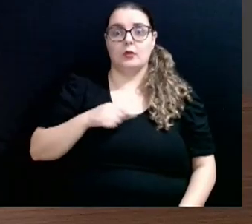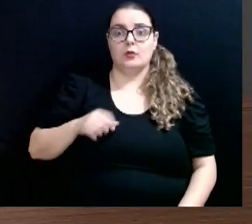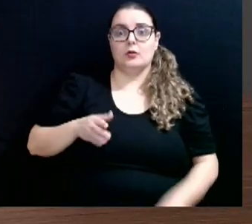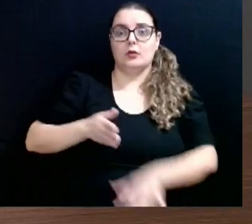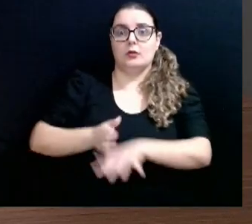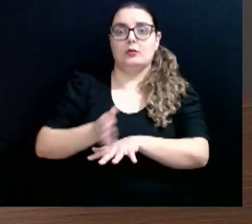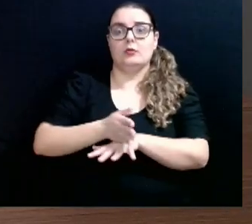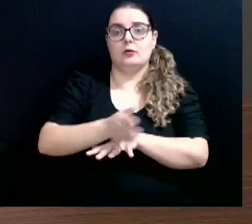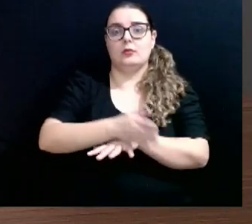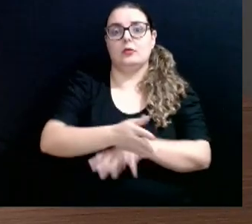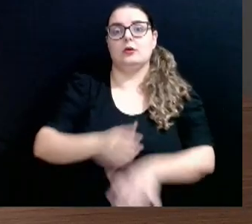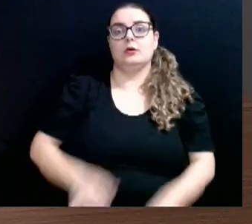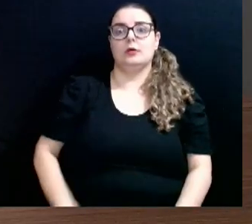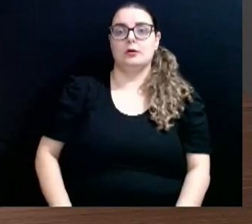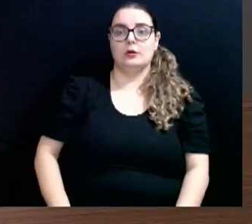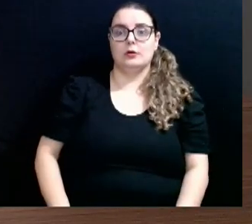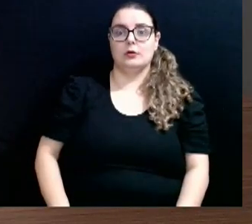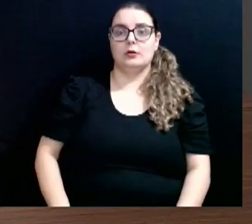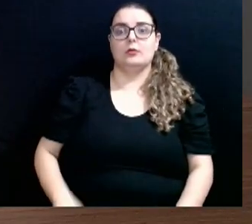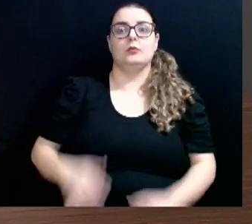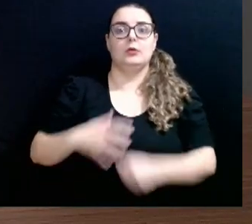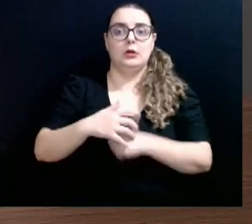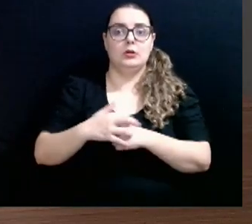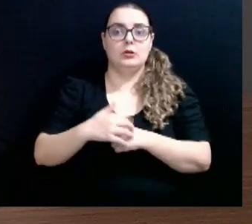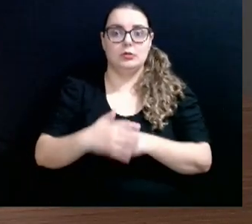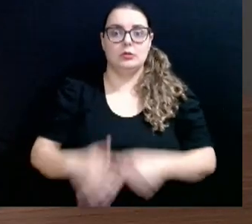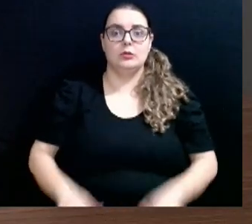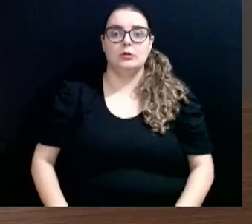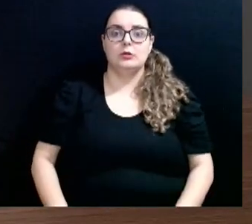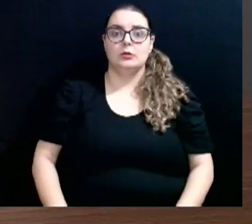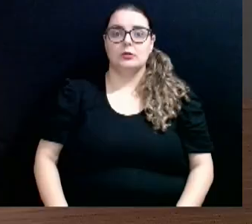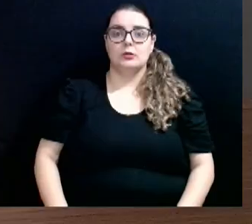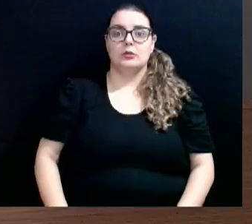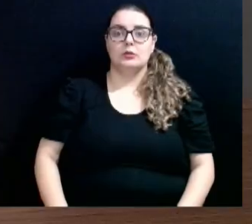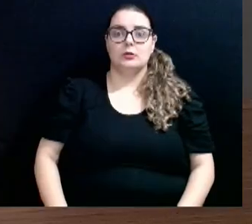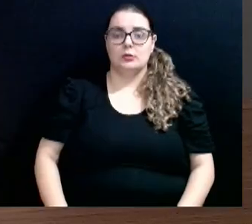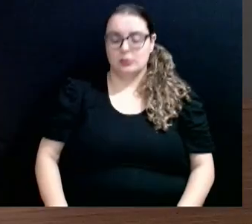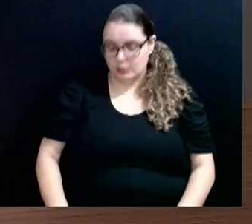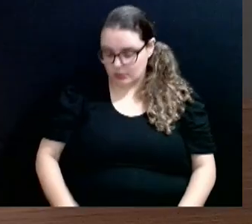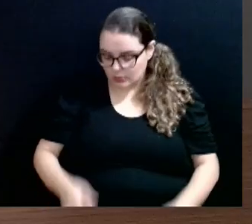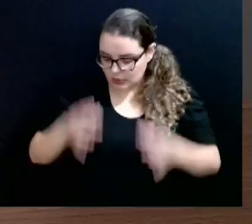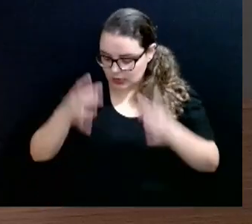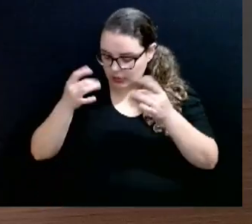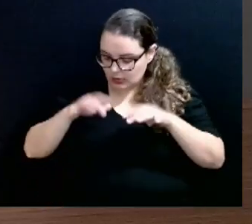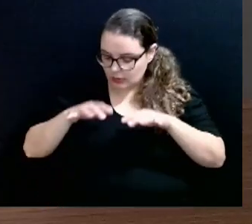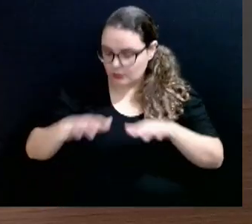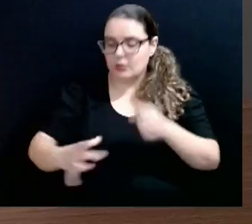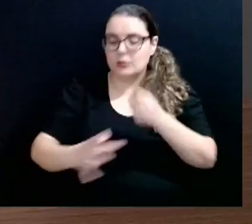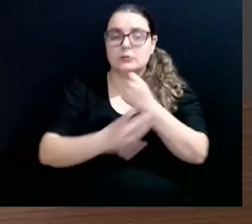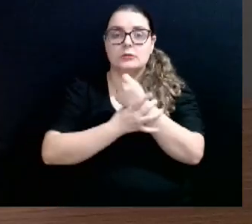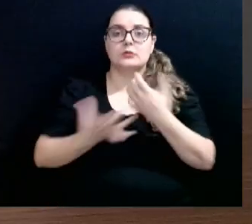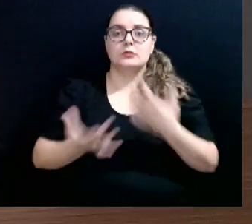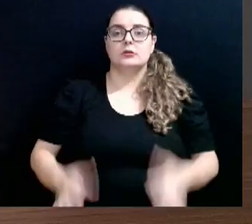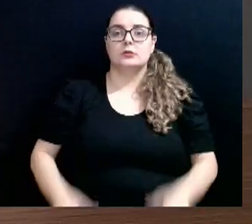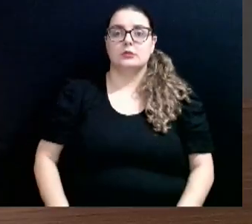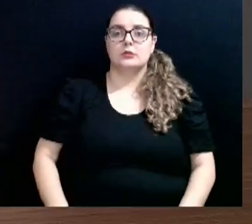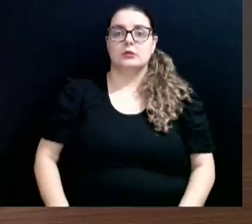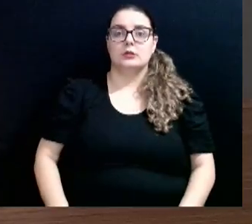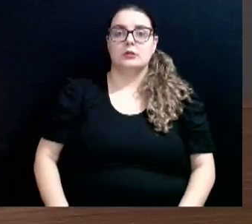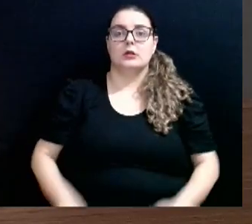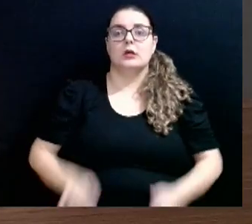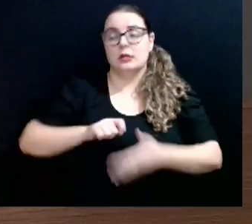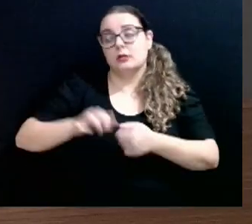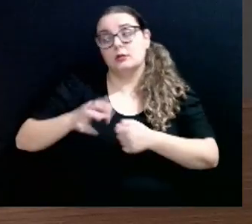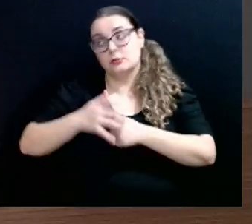segmento eletrônico, ele está muito difundido, ou seja, a segurança, né, as assinaturas digitais. E aí, para você participar